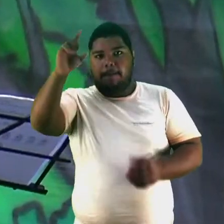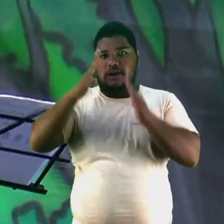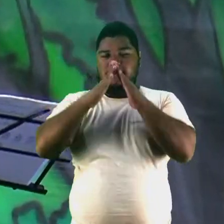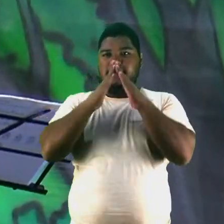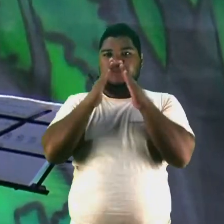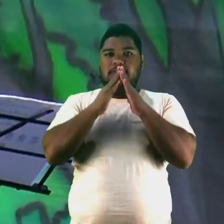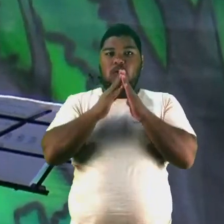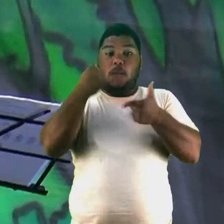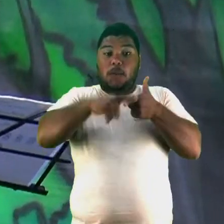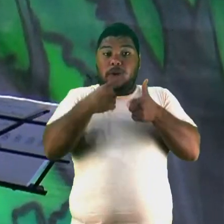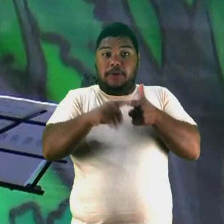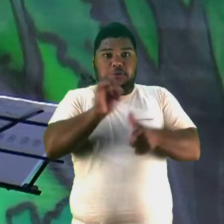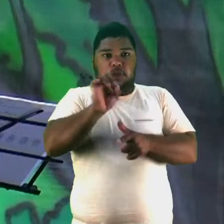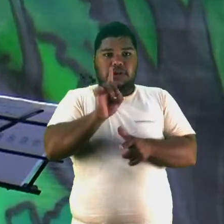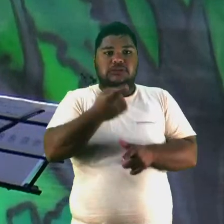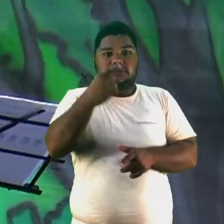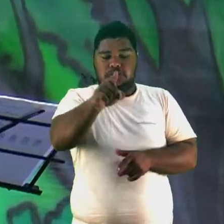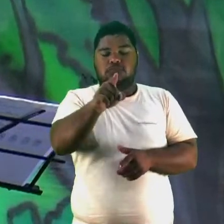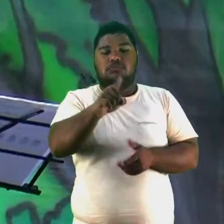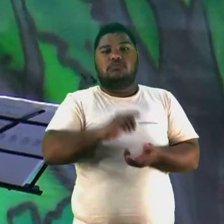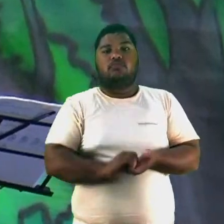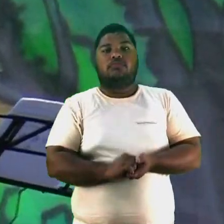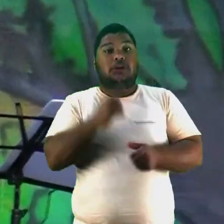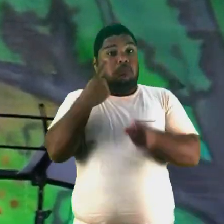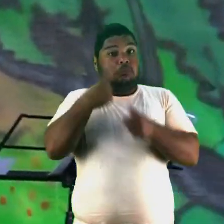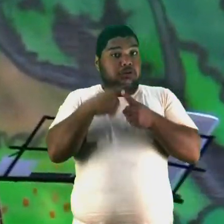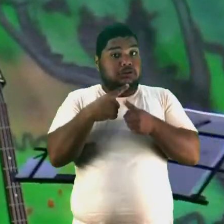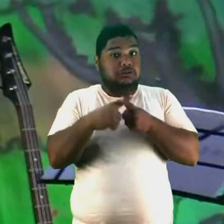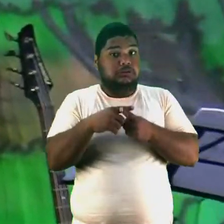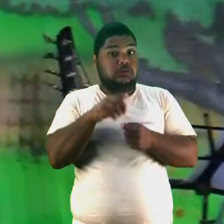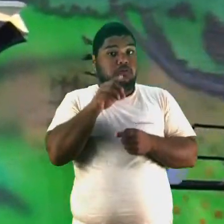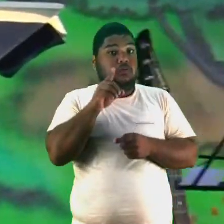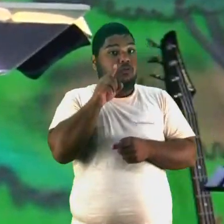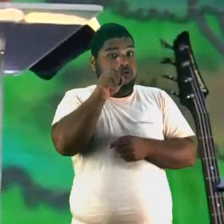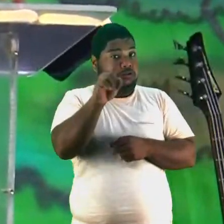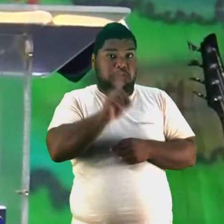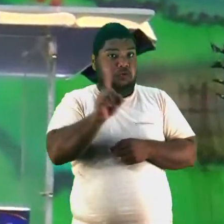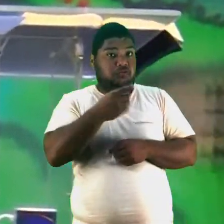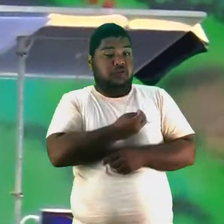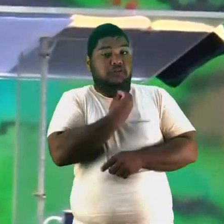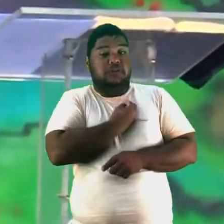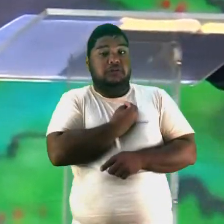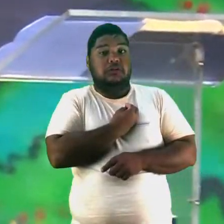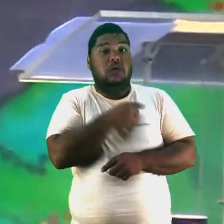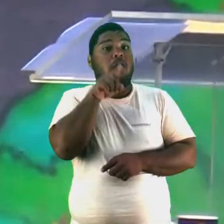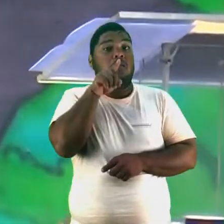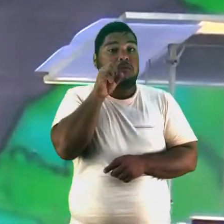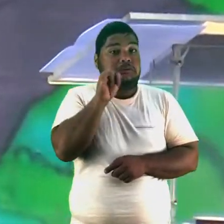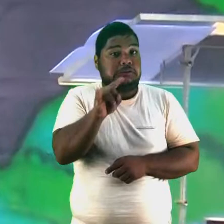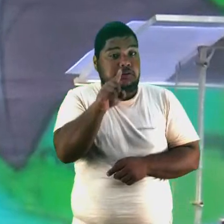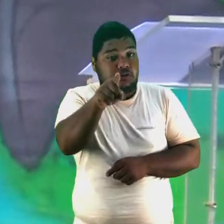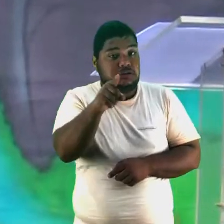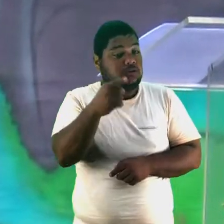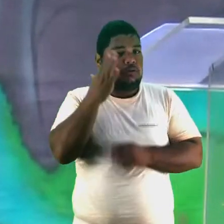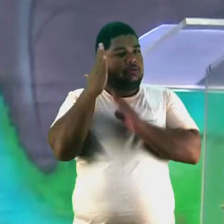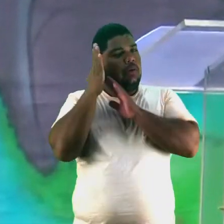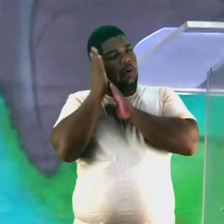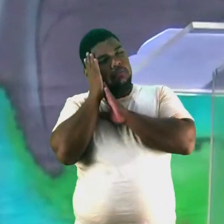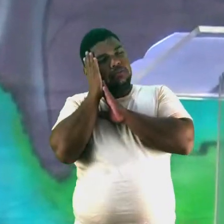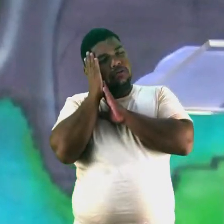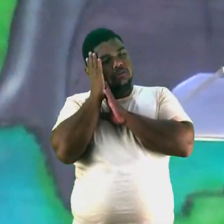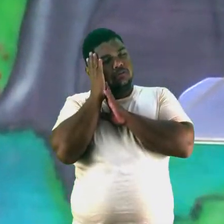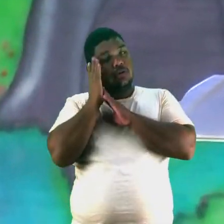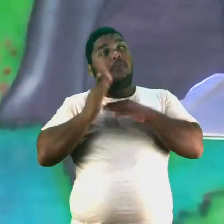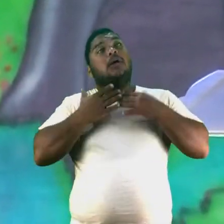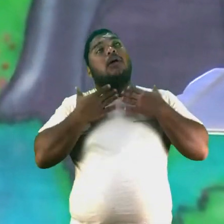seu. Porque senão você não vive. Senão você não dorme, senão você não descansa.